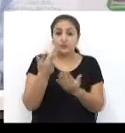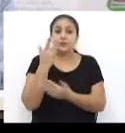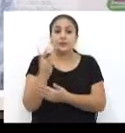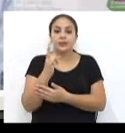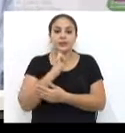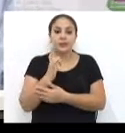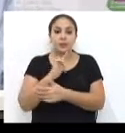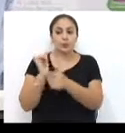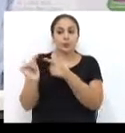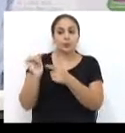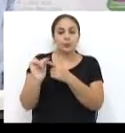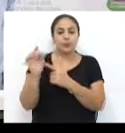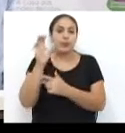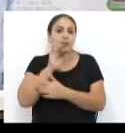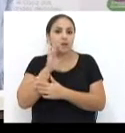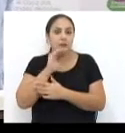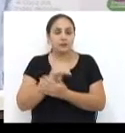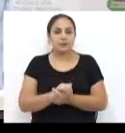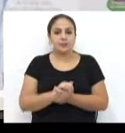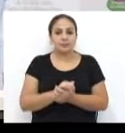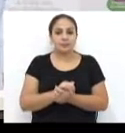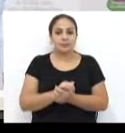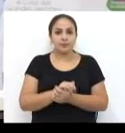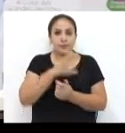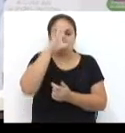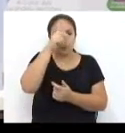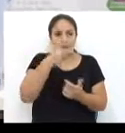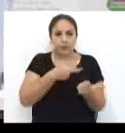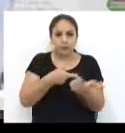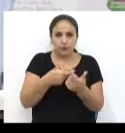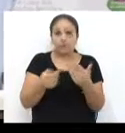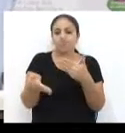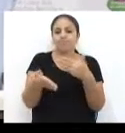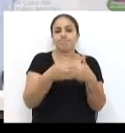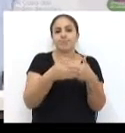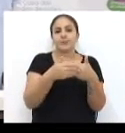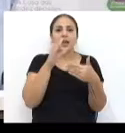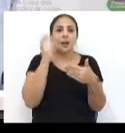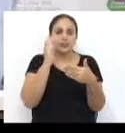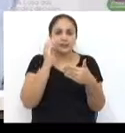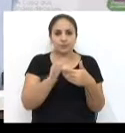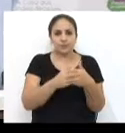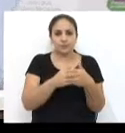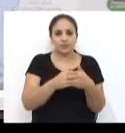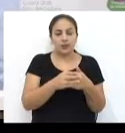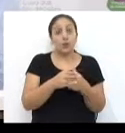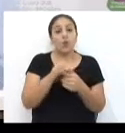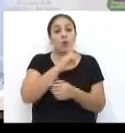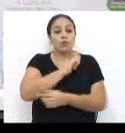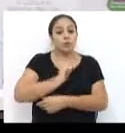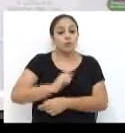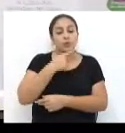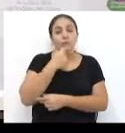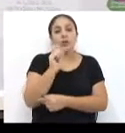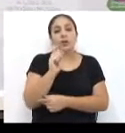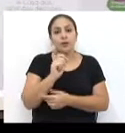cidade de Carazinho. O Corpo de Bombeiros, o quartel estava fechado. E aí a resolução do governador diz